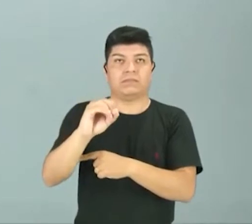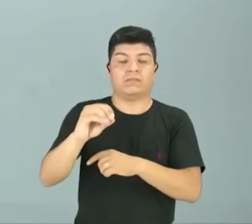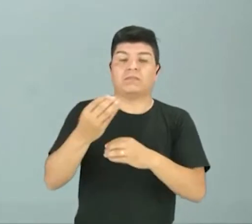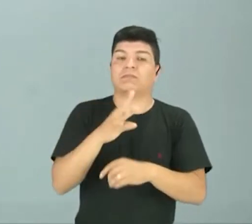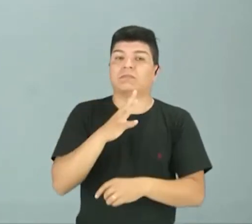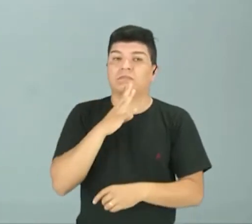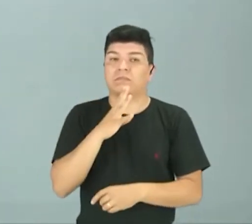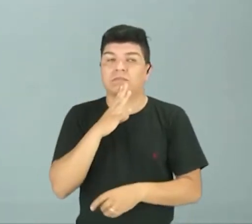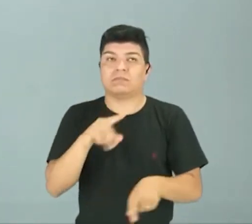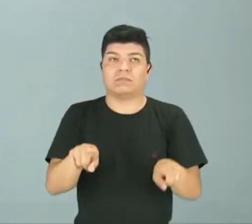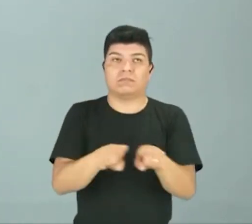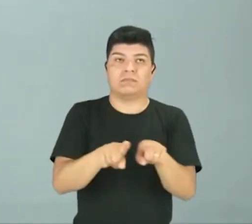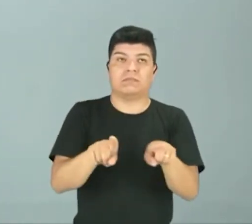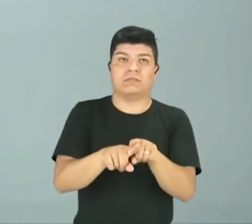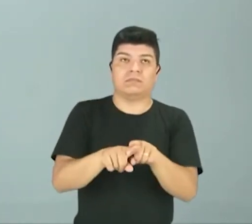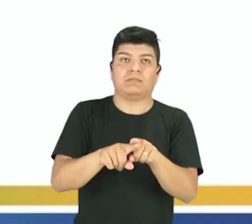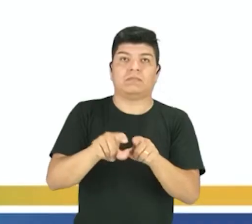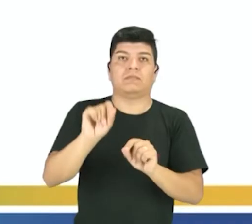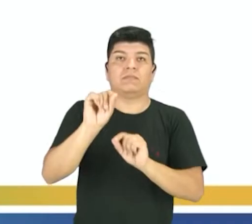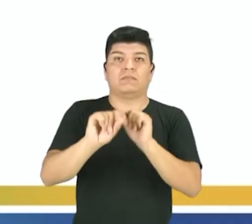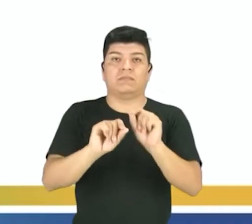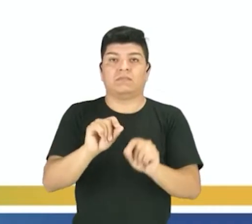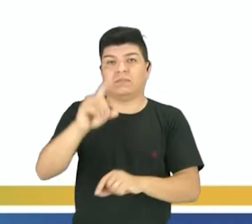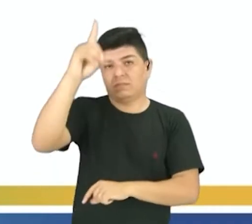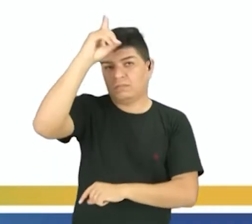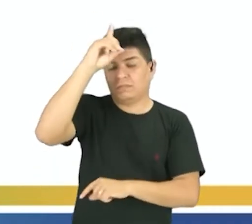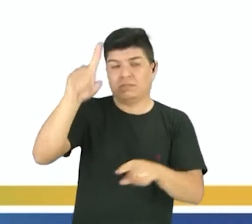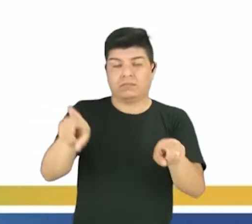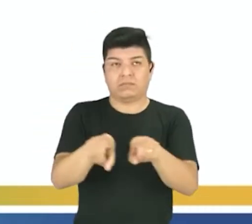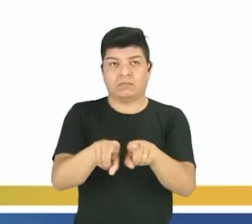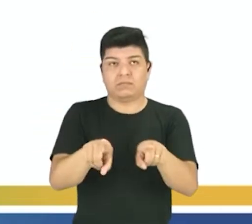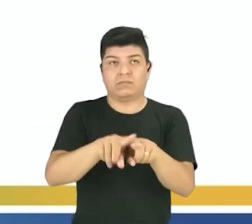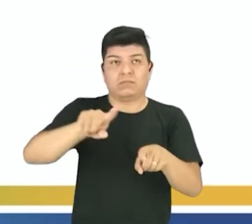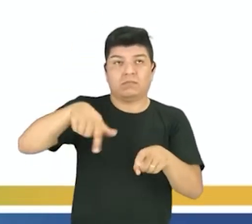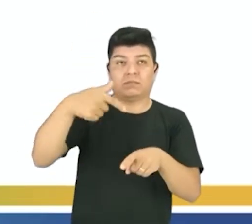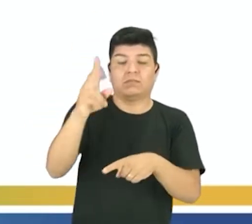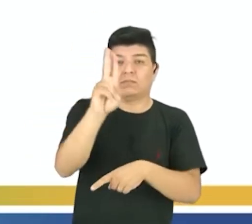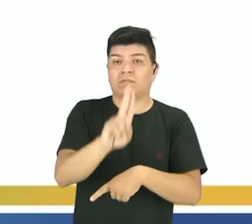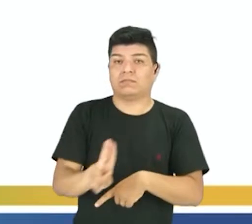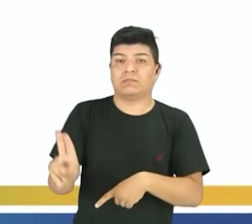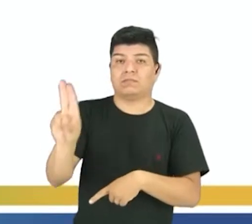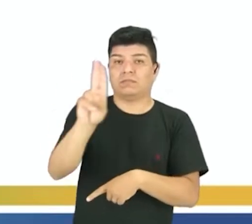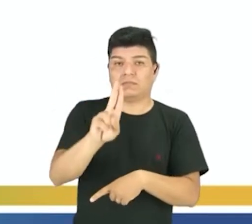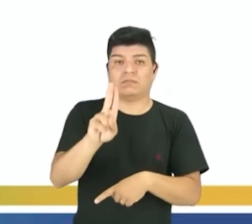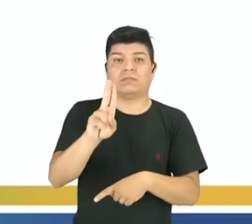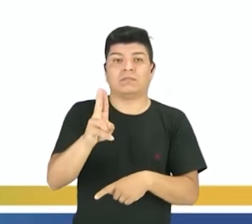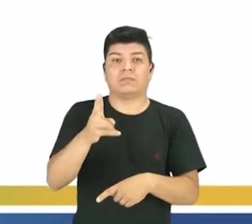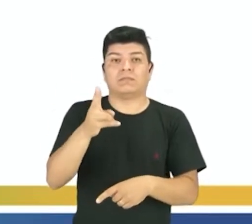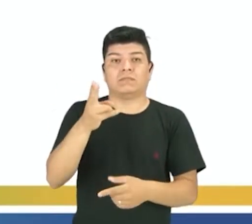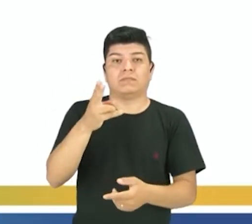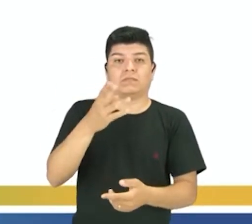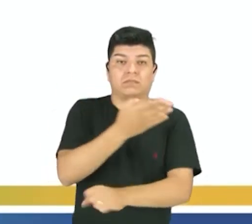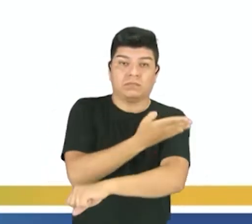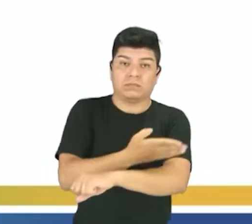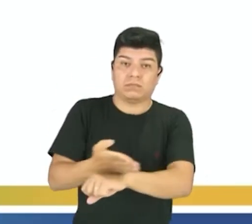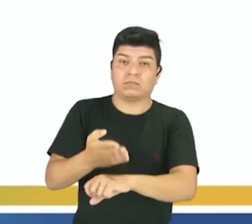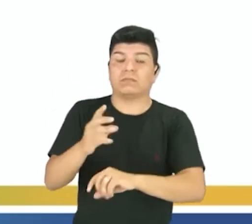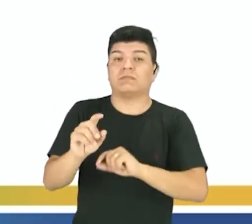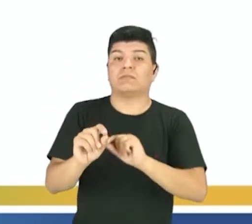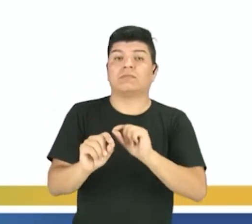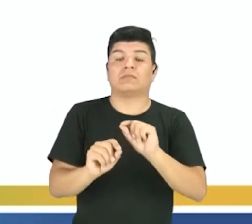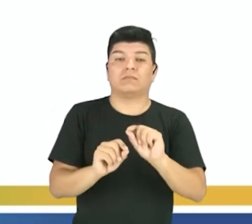embrionários e adultos, né? Outra terminologia usada aí comumente, né,